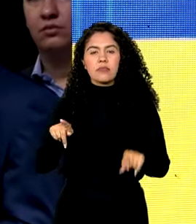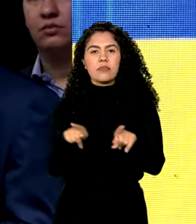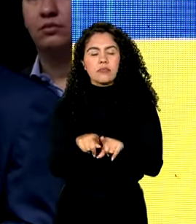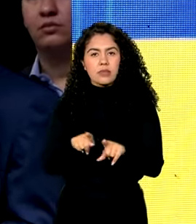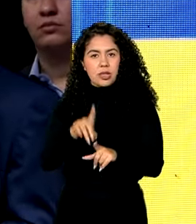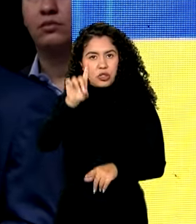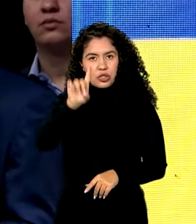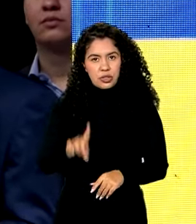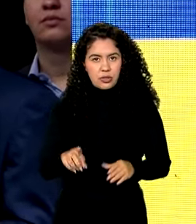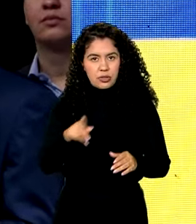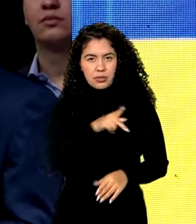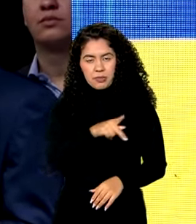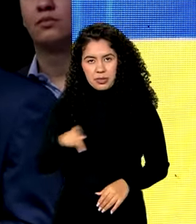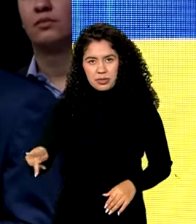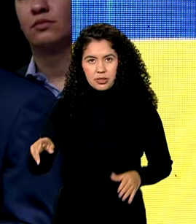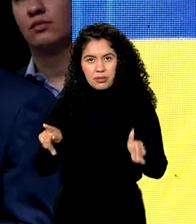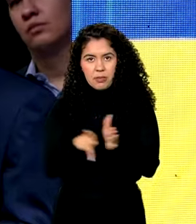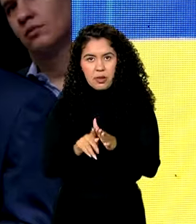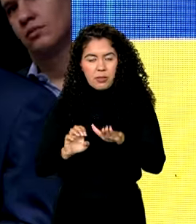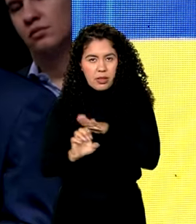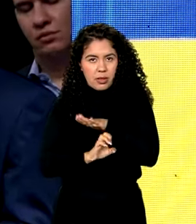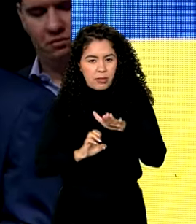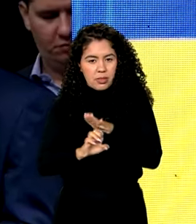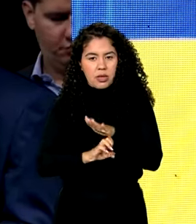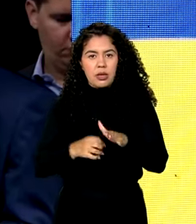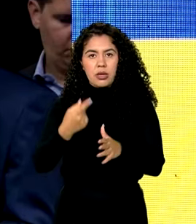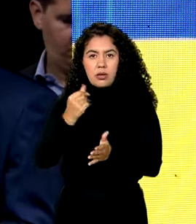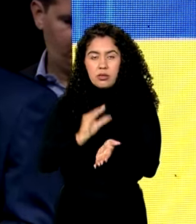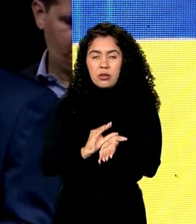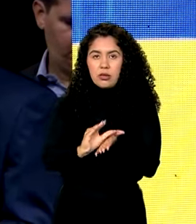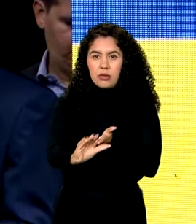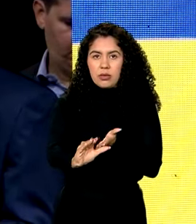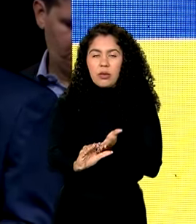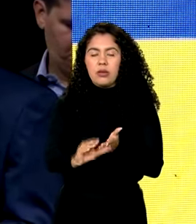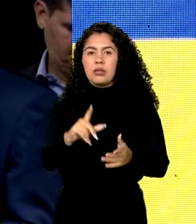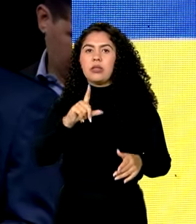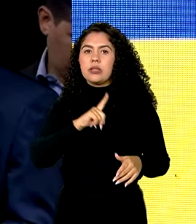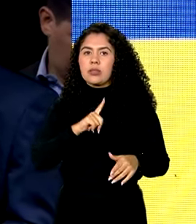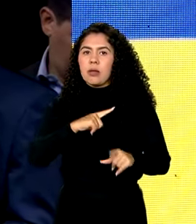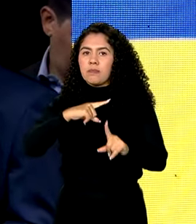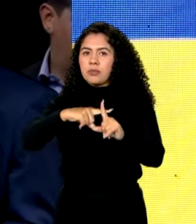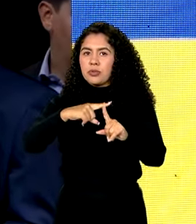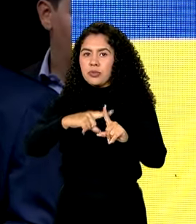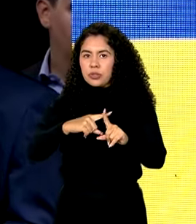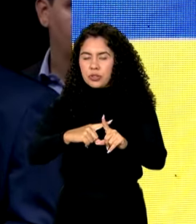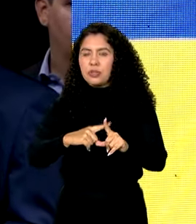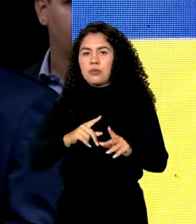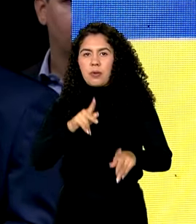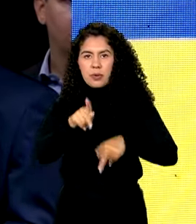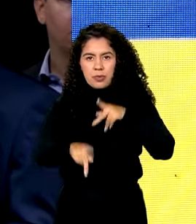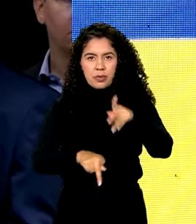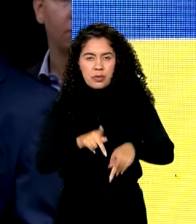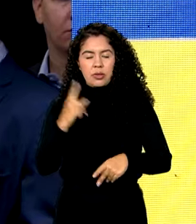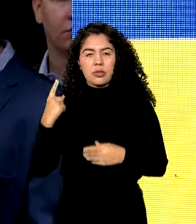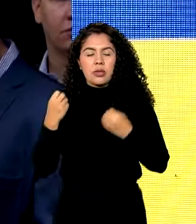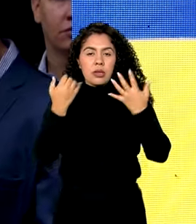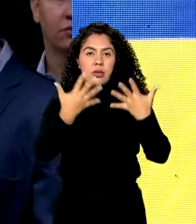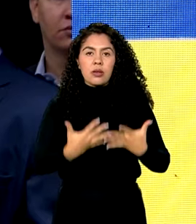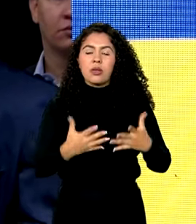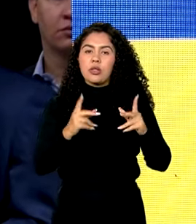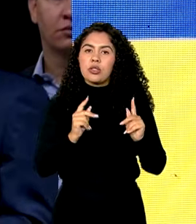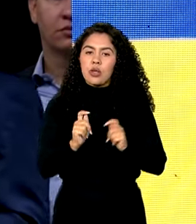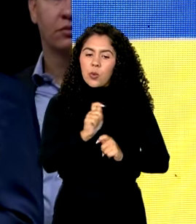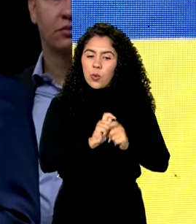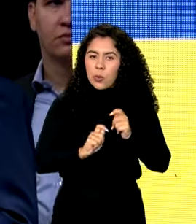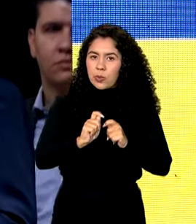o diretor-presidente da empresa, os investimentos vão impactar a população de várias formas. Os impactos econômicos dessa obra